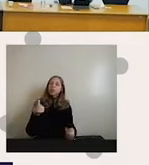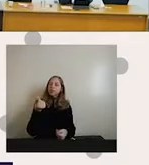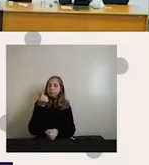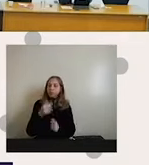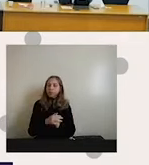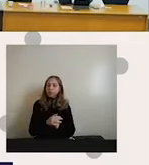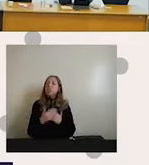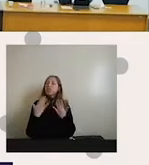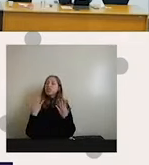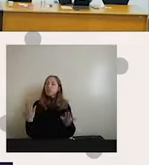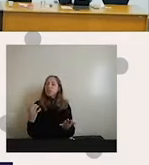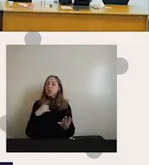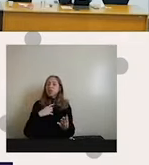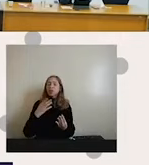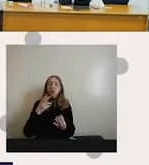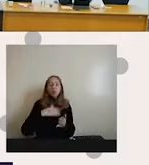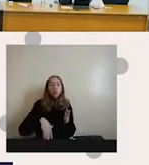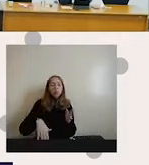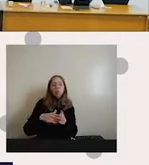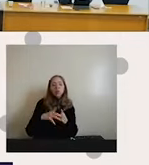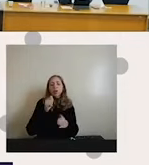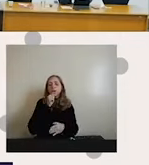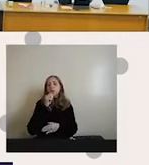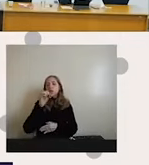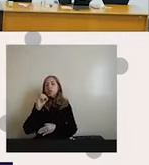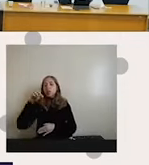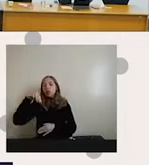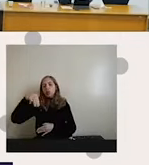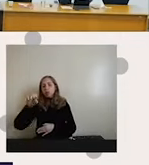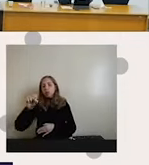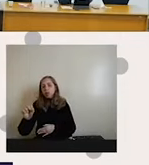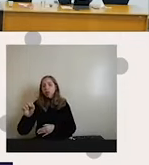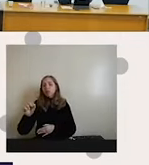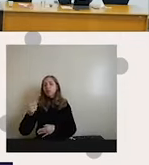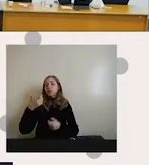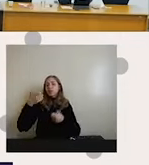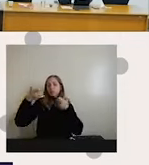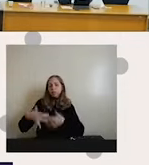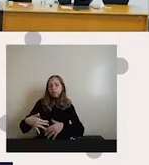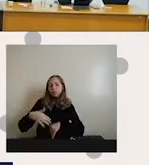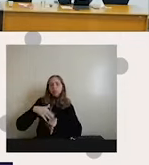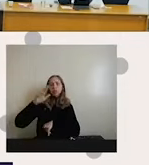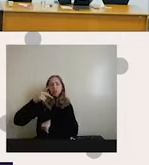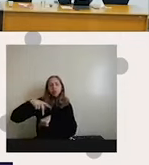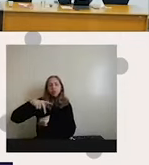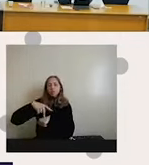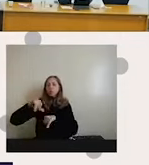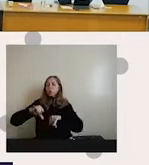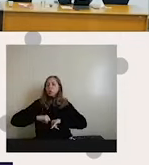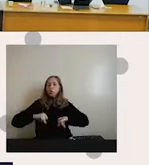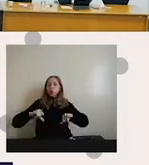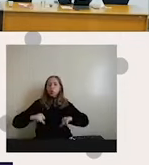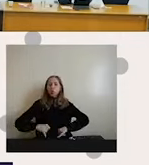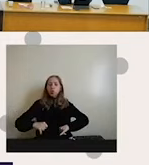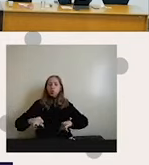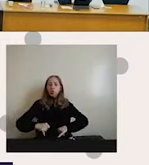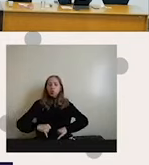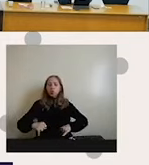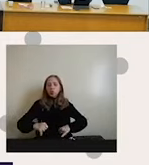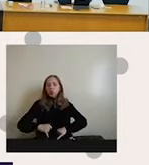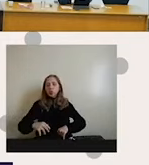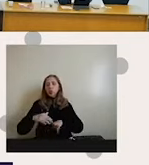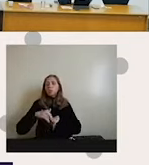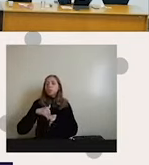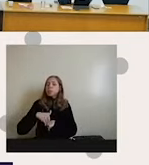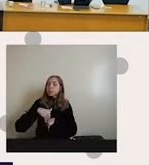esse próprio relatório da OMS coloca que os países que mais sofrem, né, que ao redor do globo nós temos tido